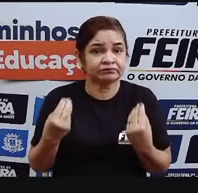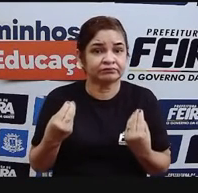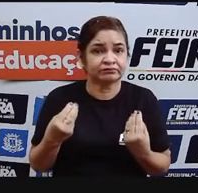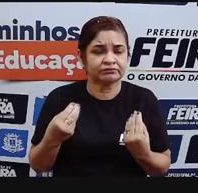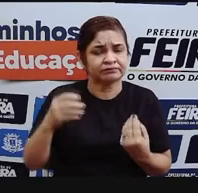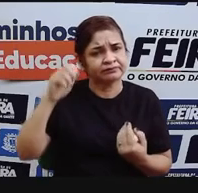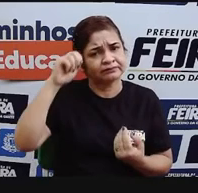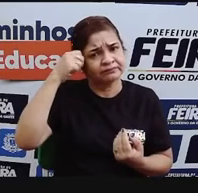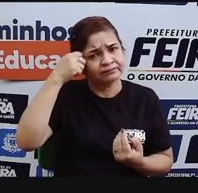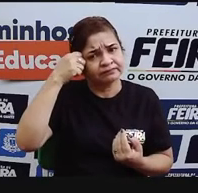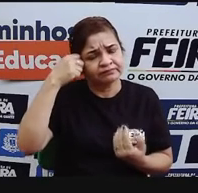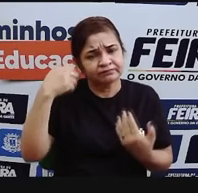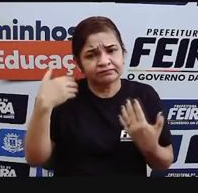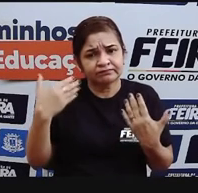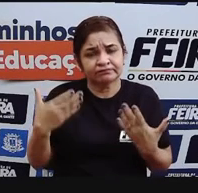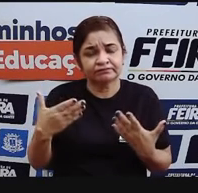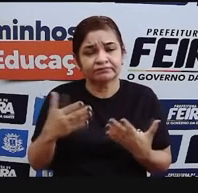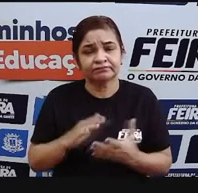negra. E uma